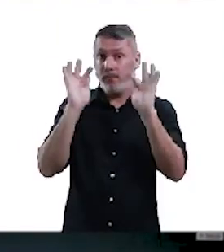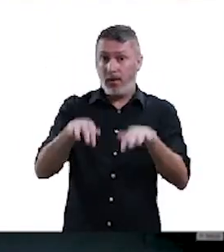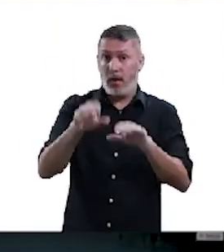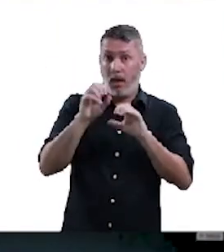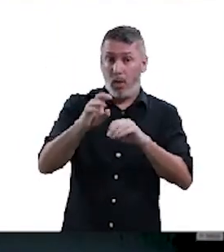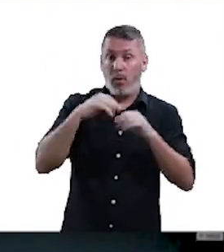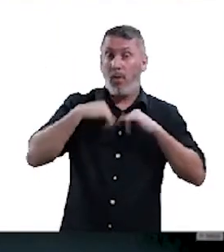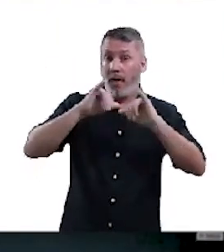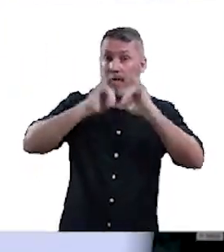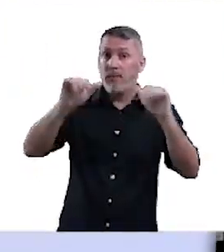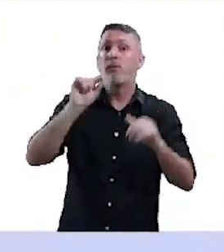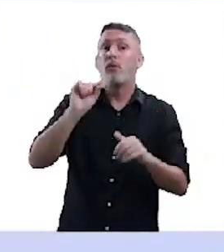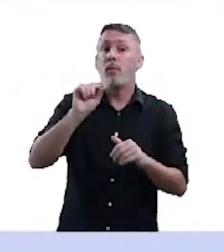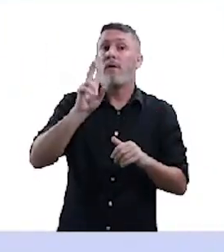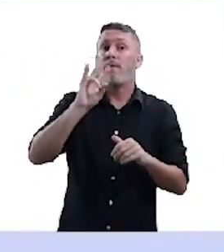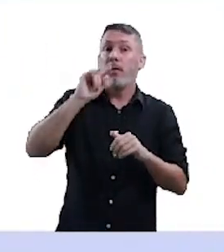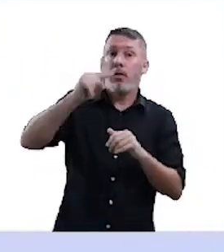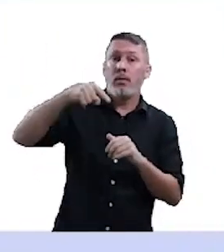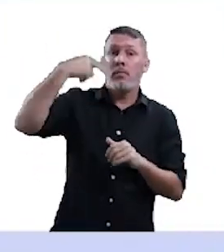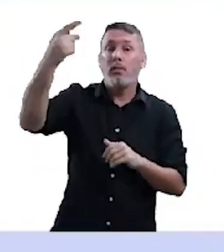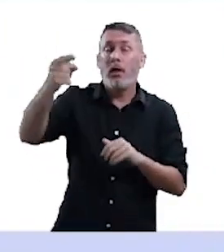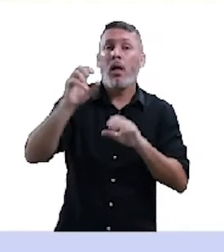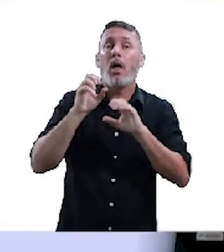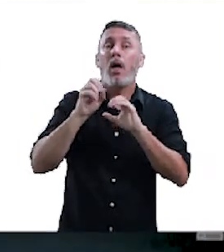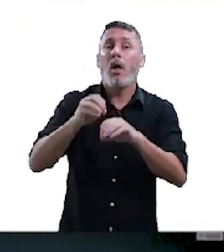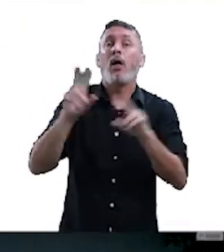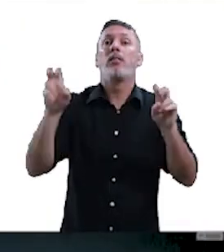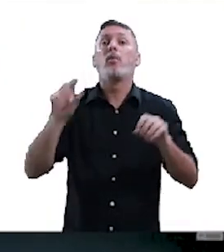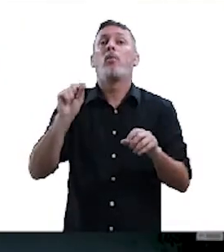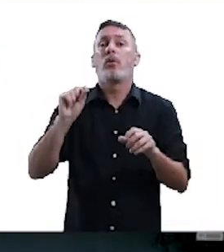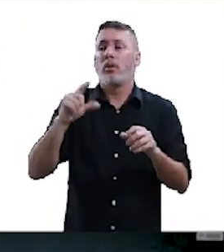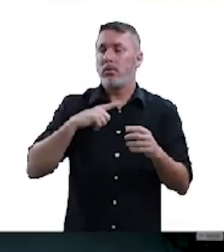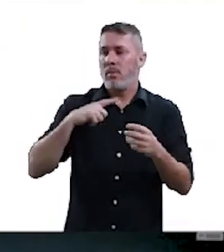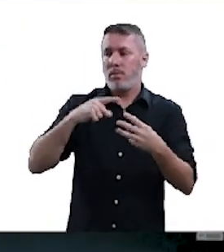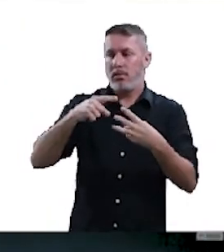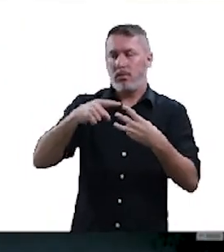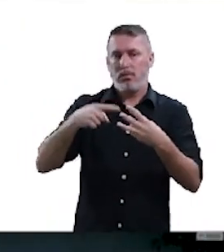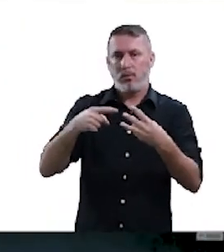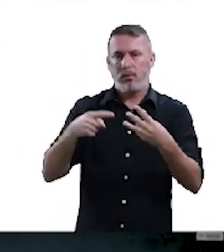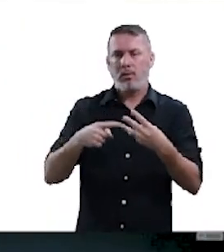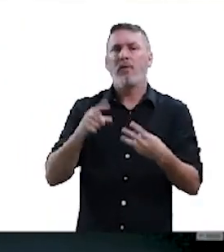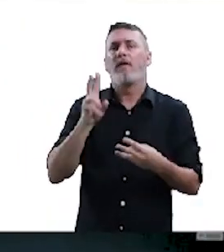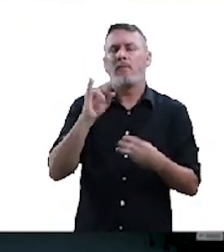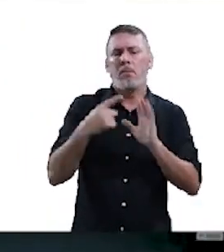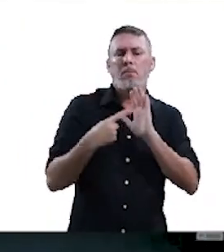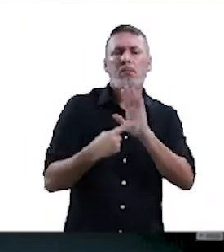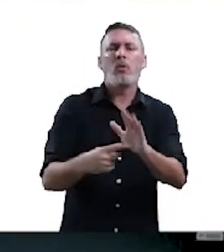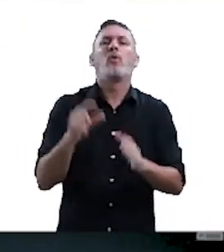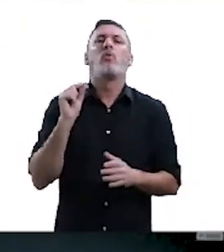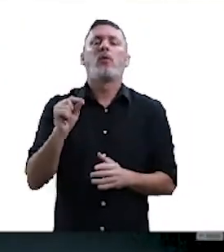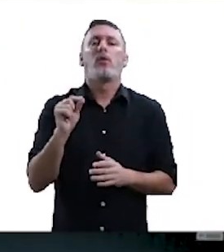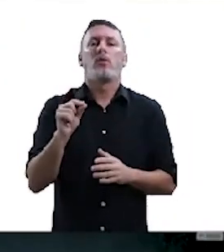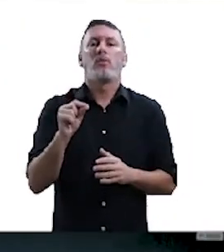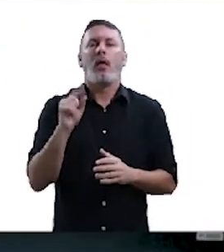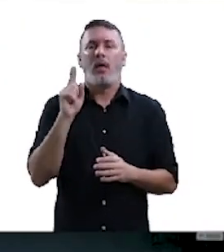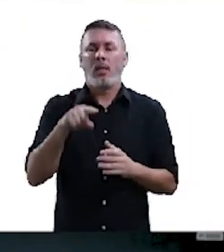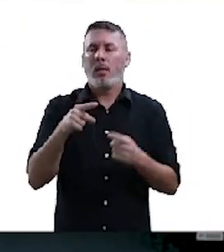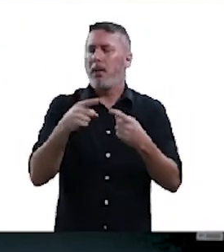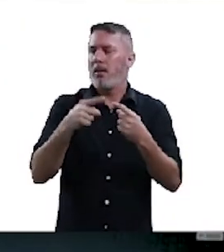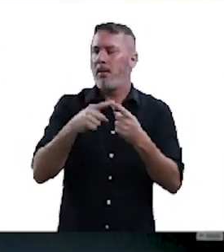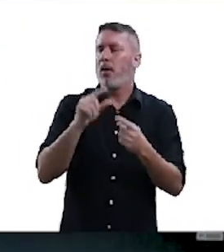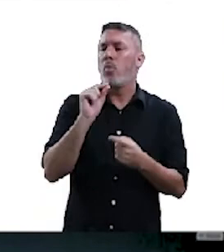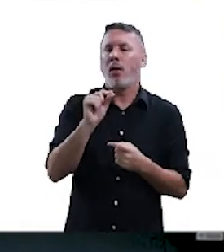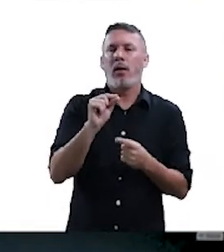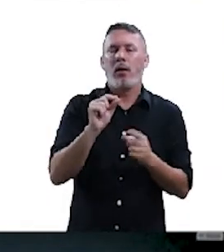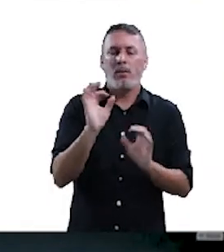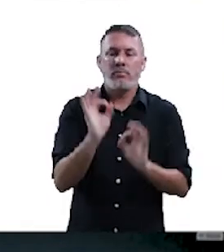para vocês o que nós vamos trabalhar na próxima aula. Nós vamos mostrar nessa aula como deixar a sua redação articulada.